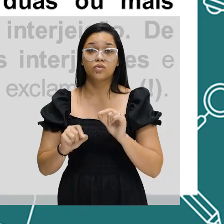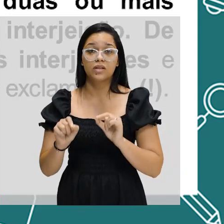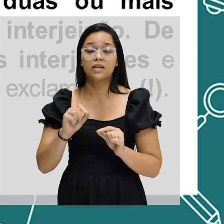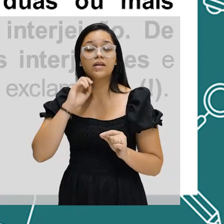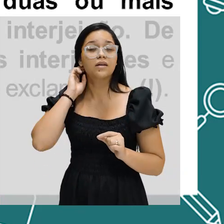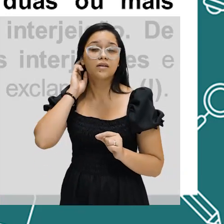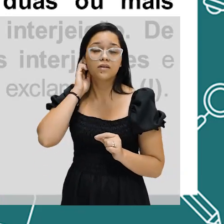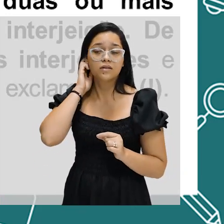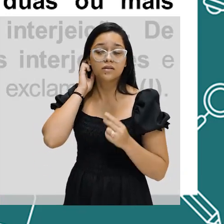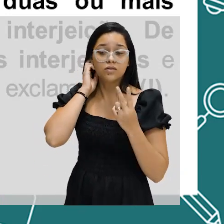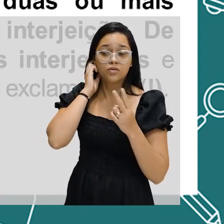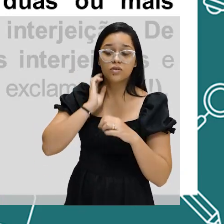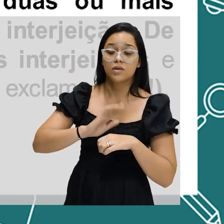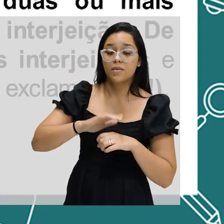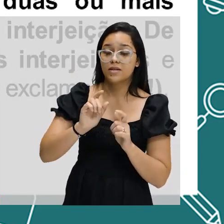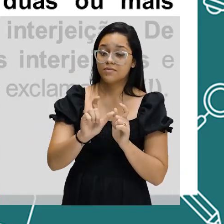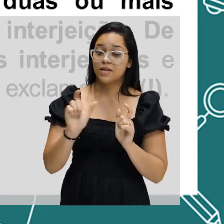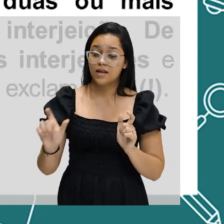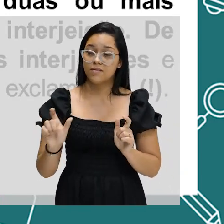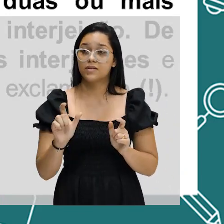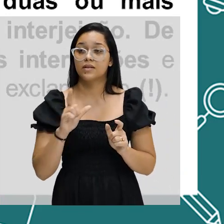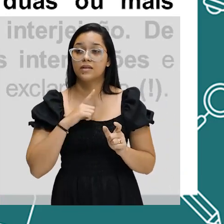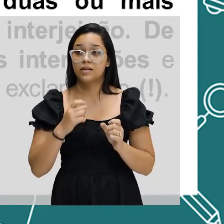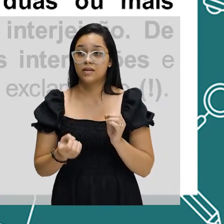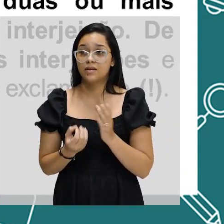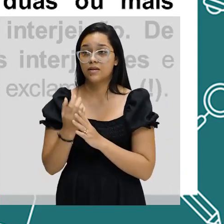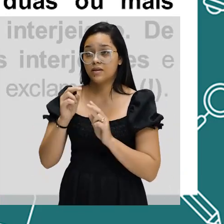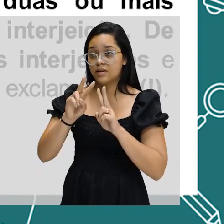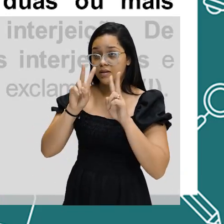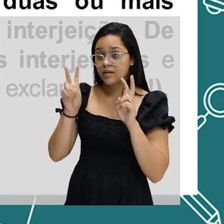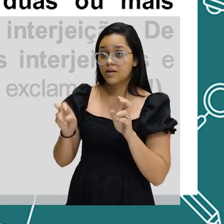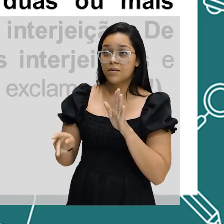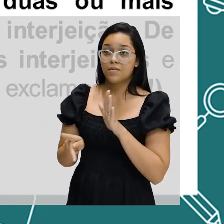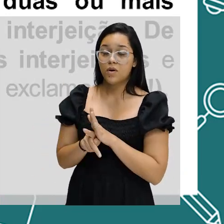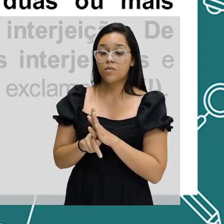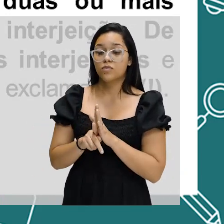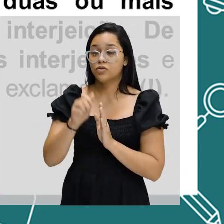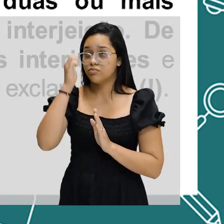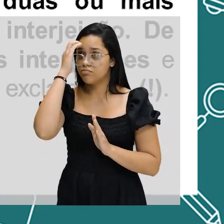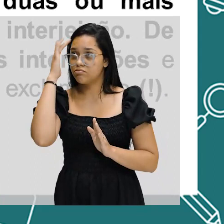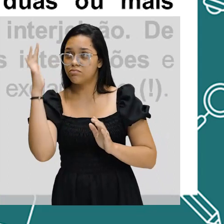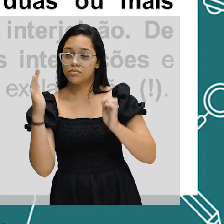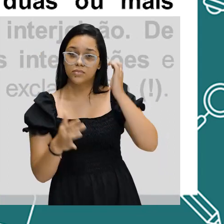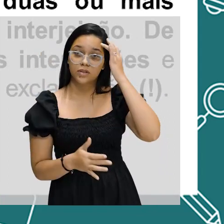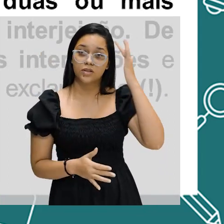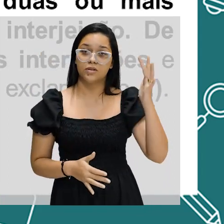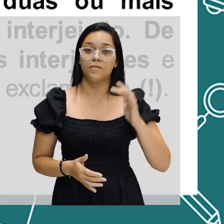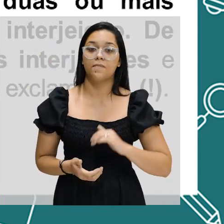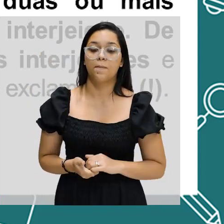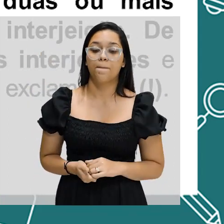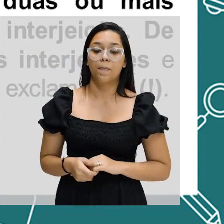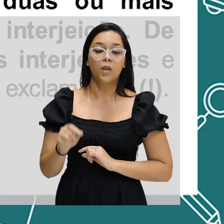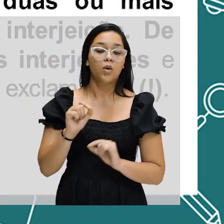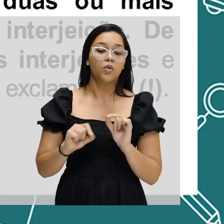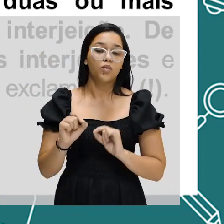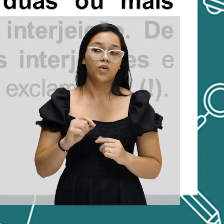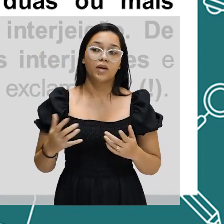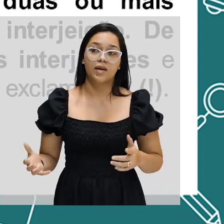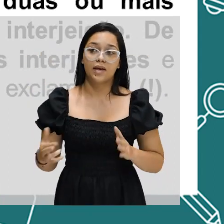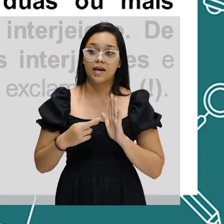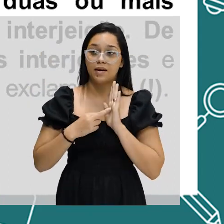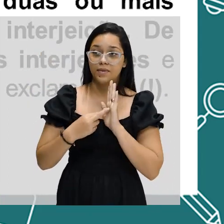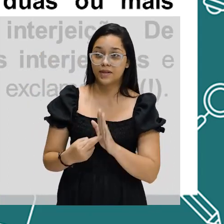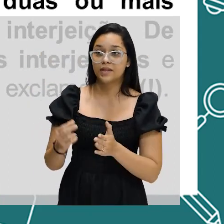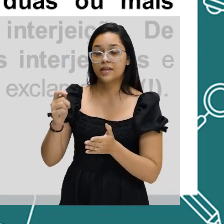são duas ou mais palavras que formam uma expressão com efeito de interjeição tá bom maneira de maneira geral quanto